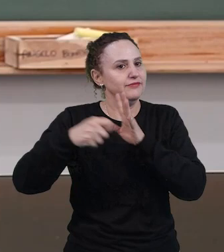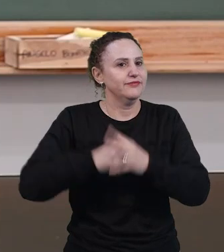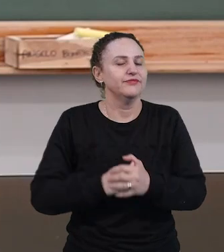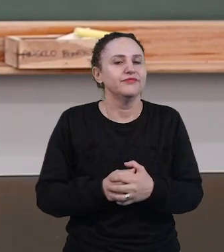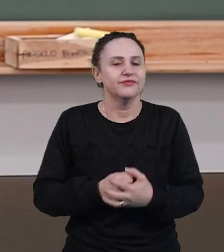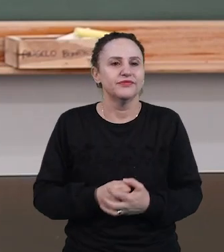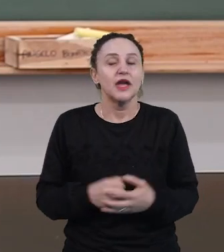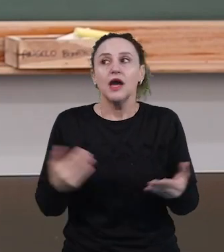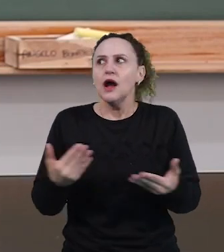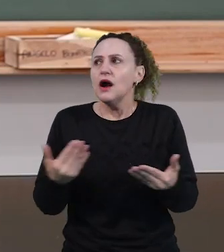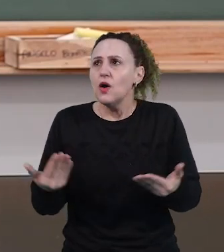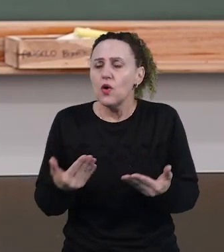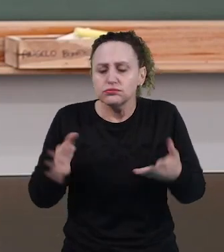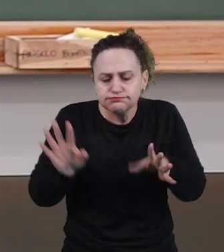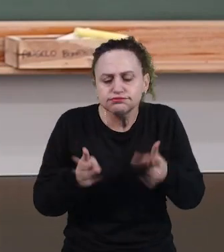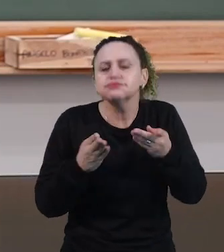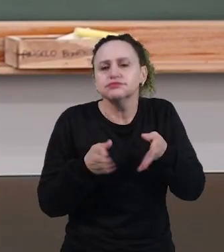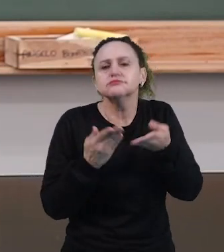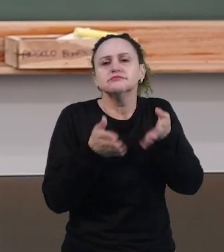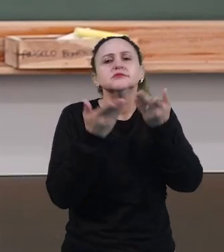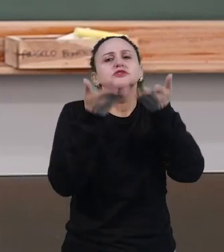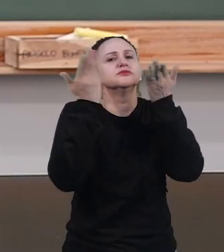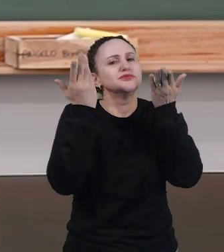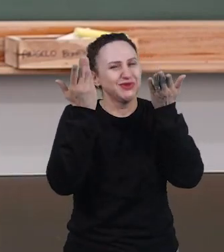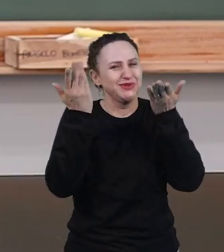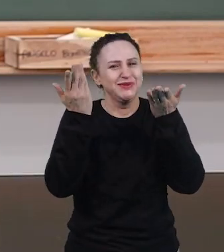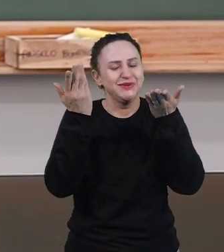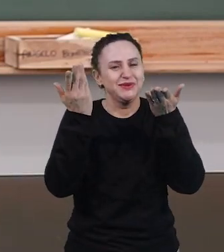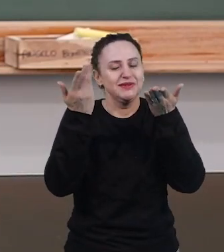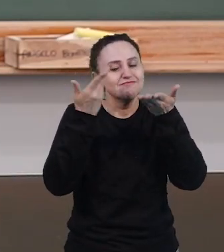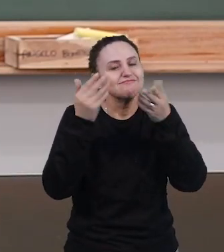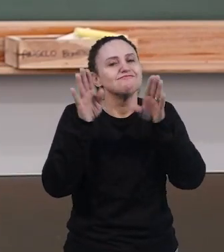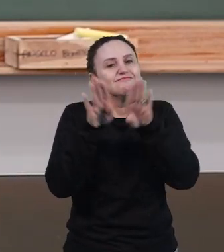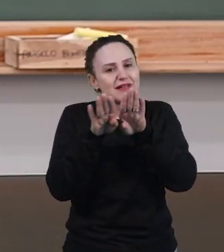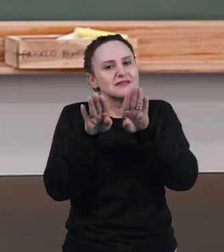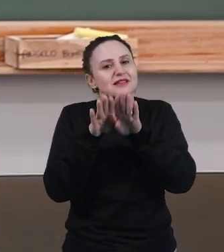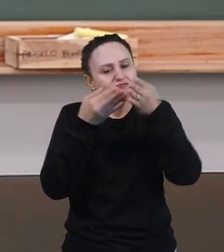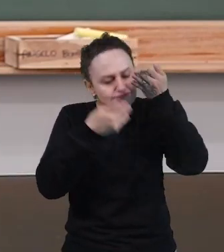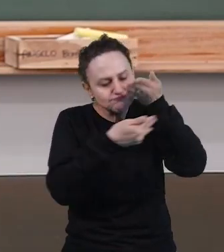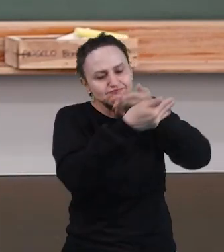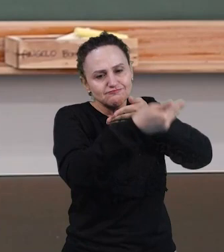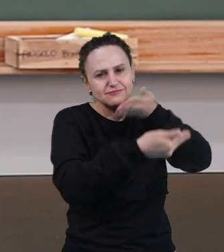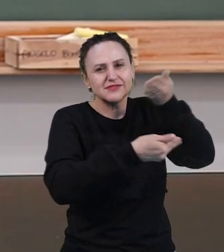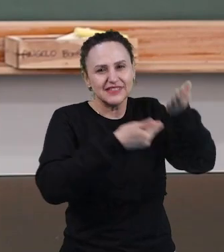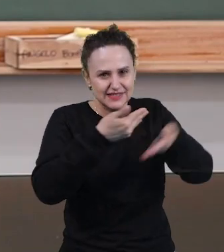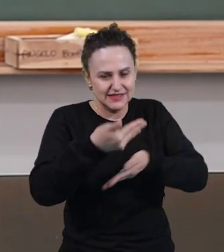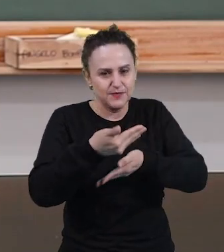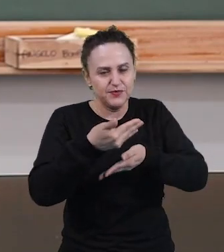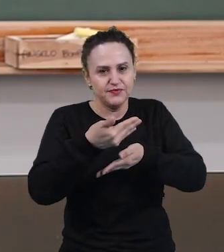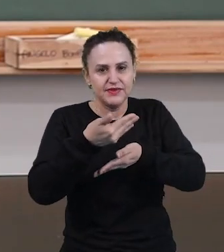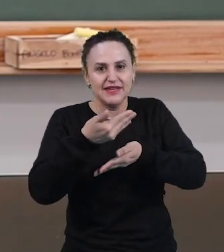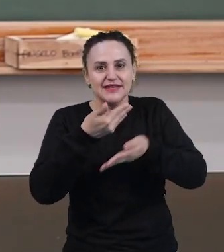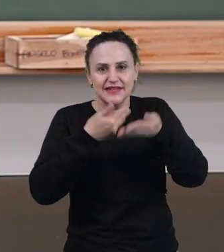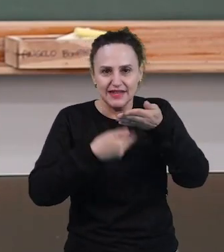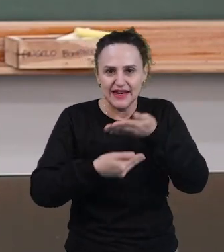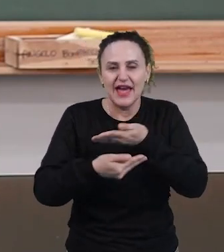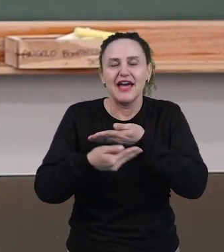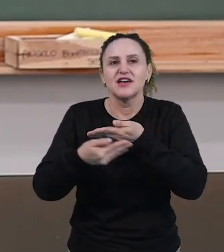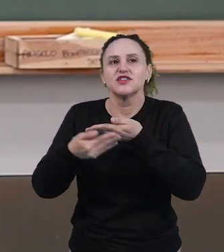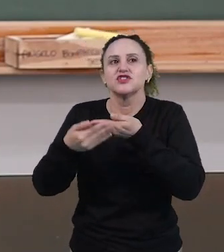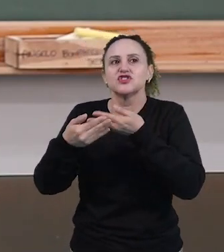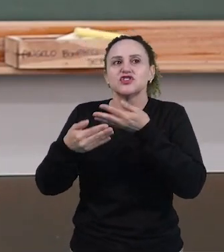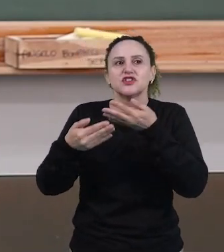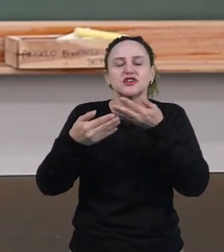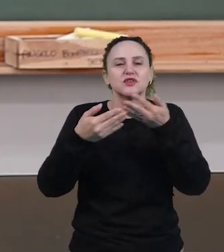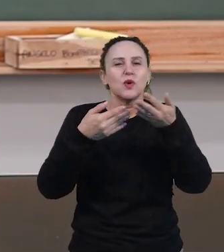estimula muito mais, interage muito mais, né, gente? Tem muita interação, elas interagem não só conosco, mas interagem com as mídias, por